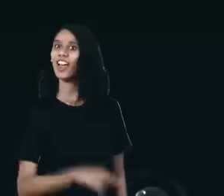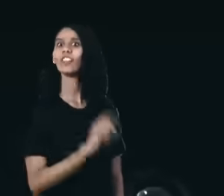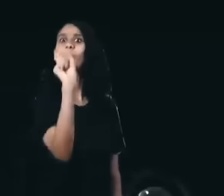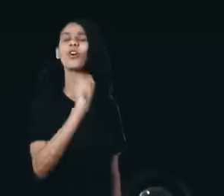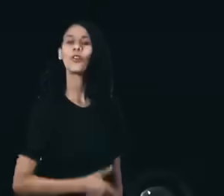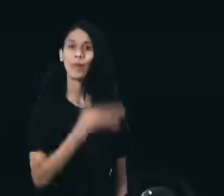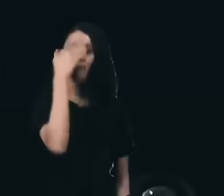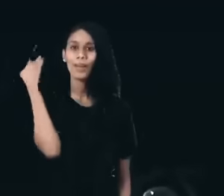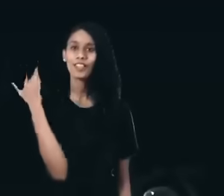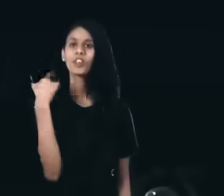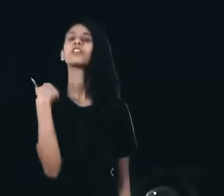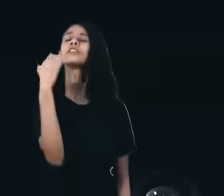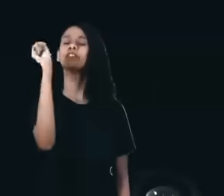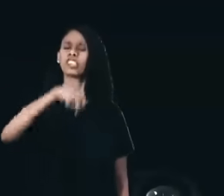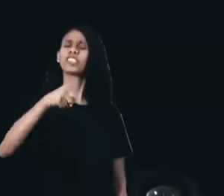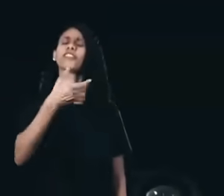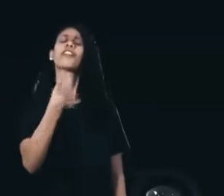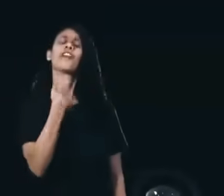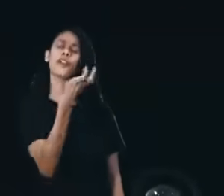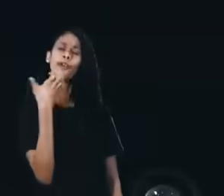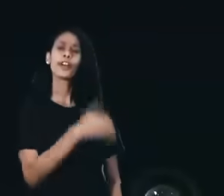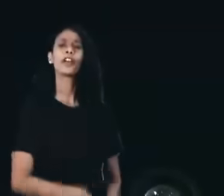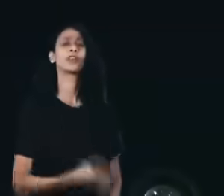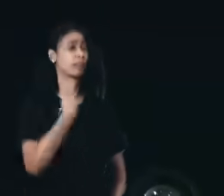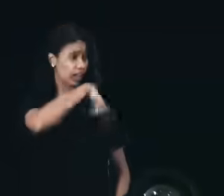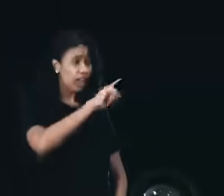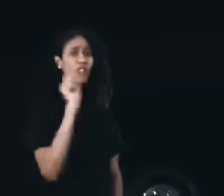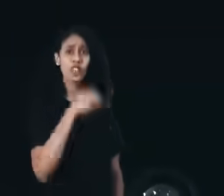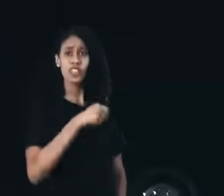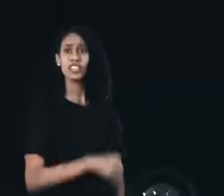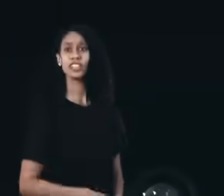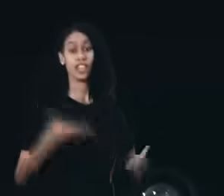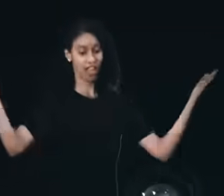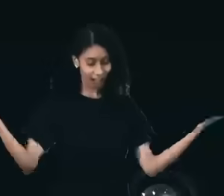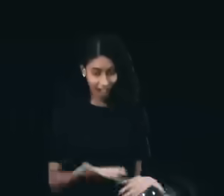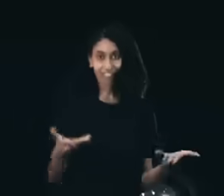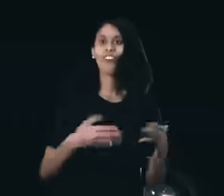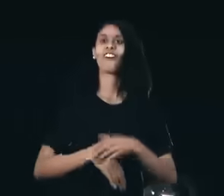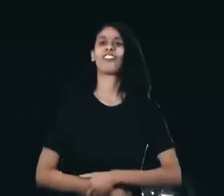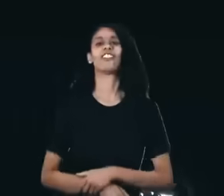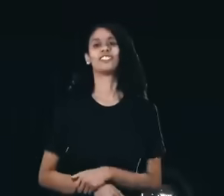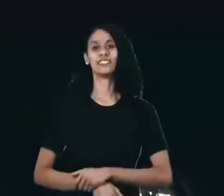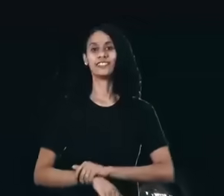respondeu, gente? Sim, eu quero. Sim, eu vou. Quando é que você vai? Vou agora.